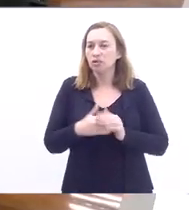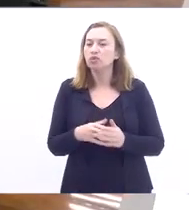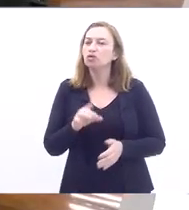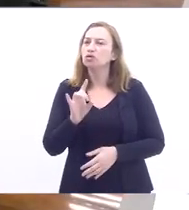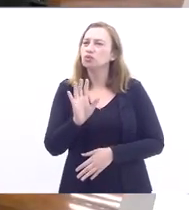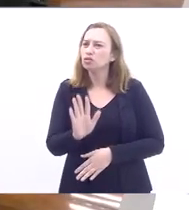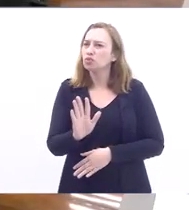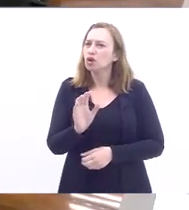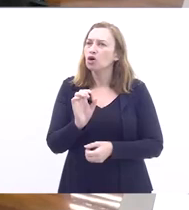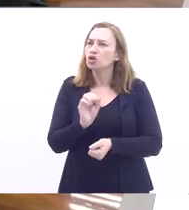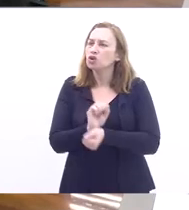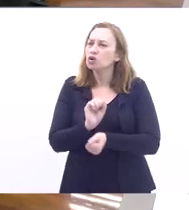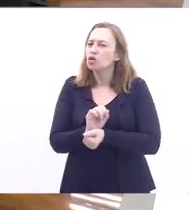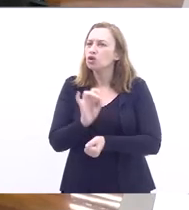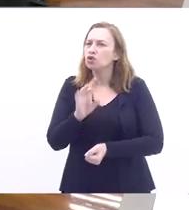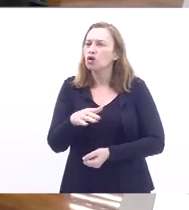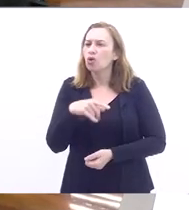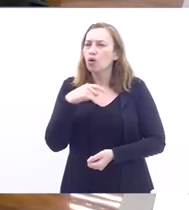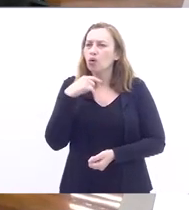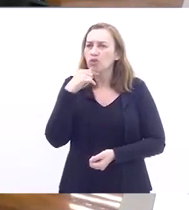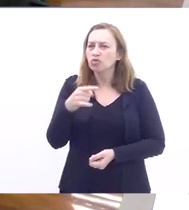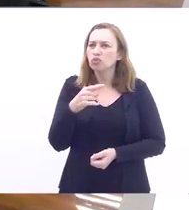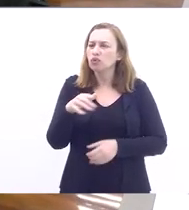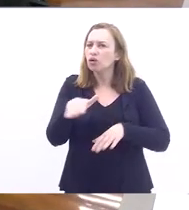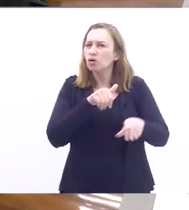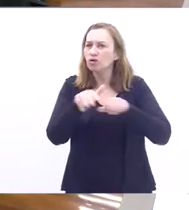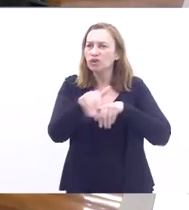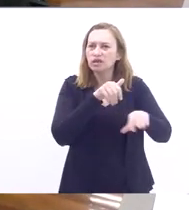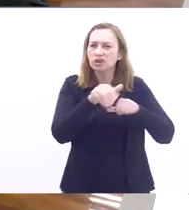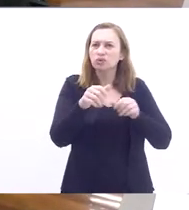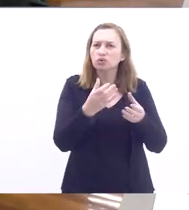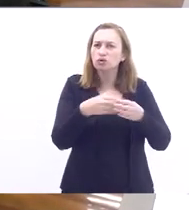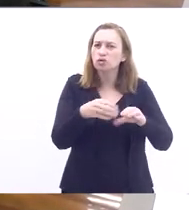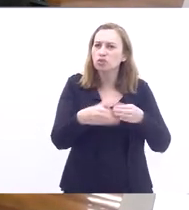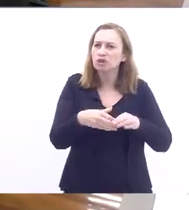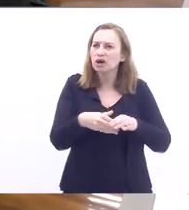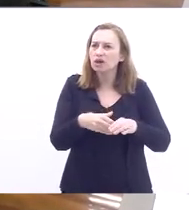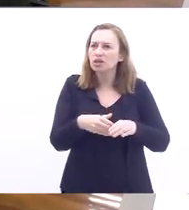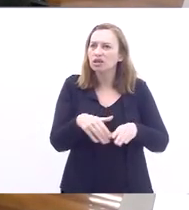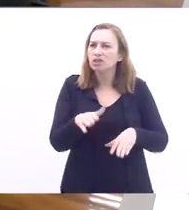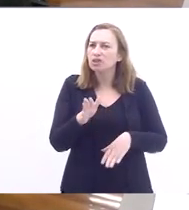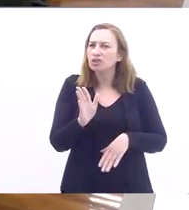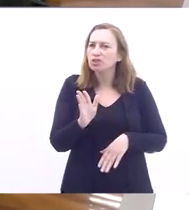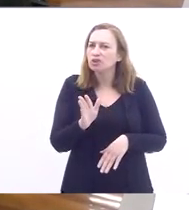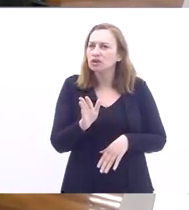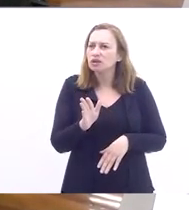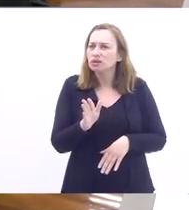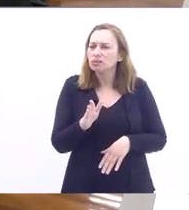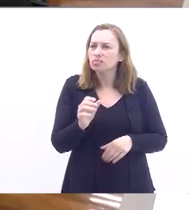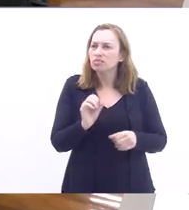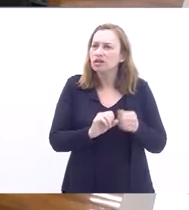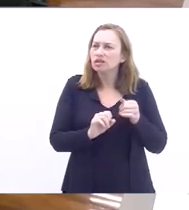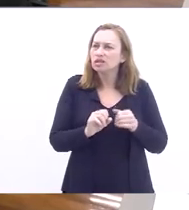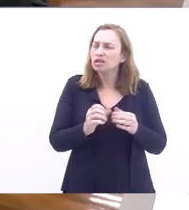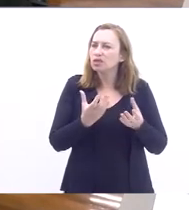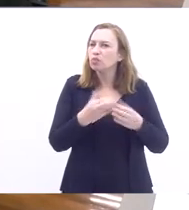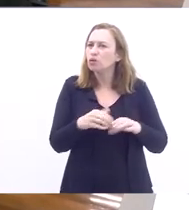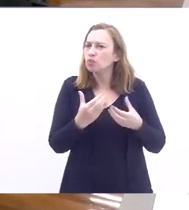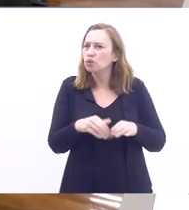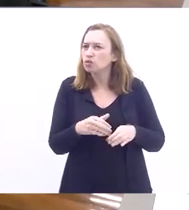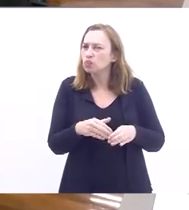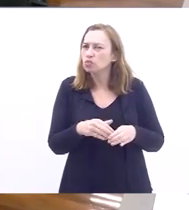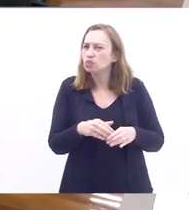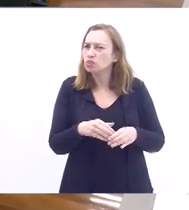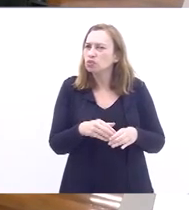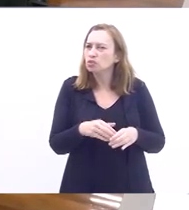a usar uma dúvida bem objetiva é com relação a convocação dos concursados vocês estão podendo realizar concurso para repor a